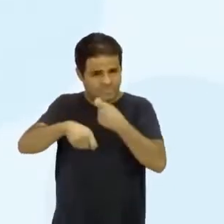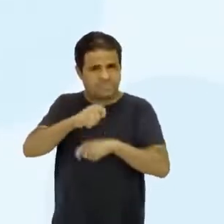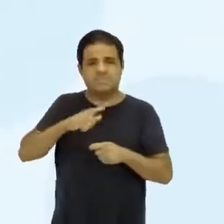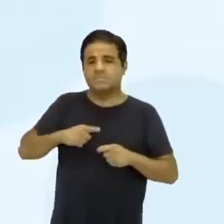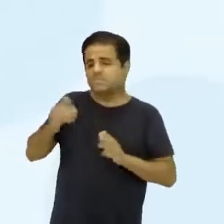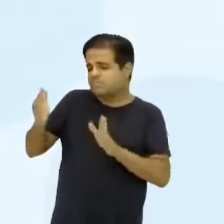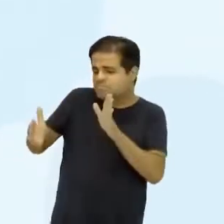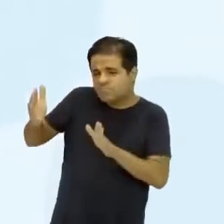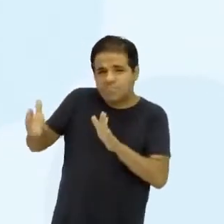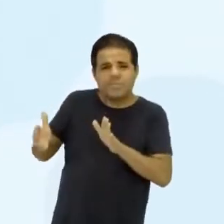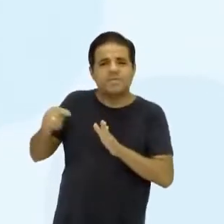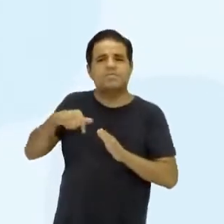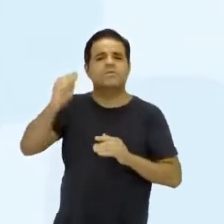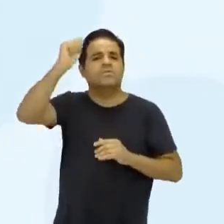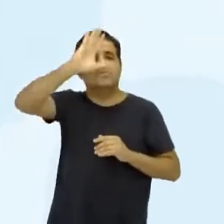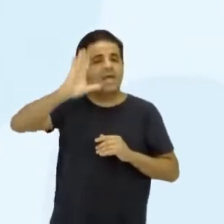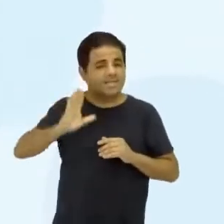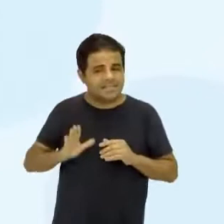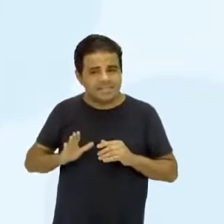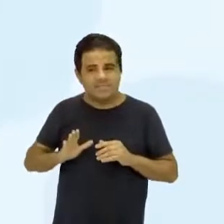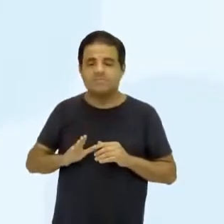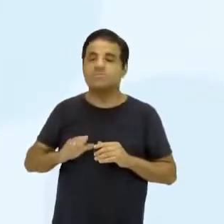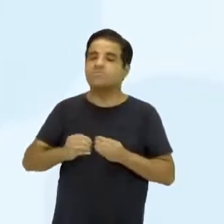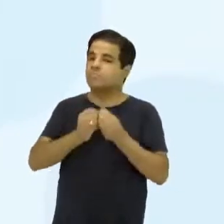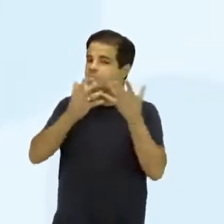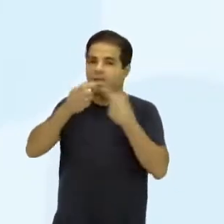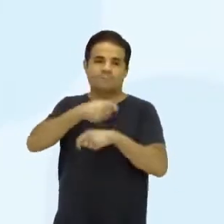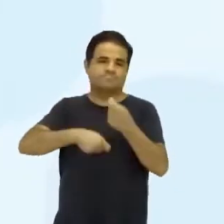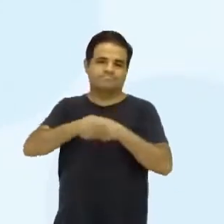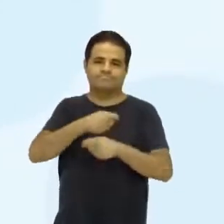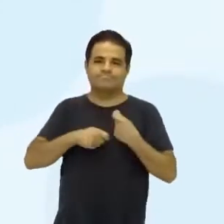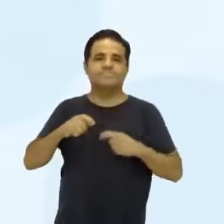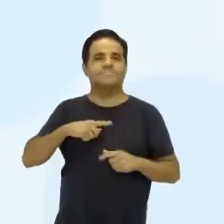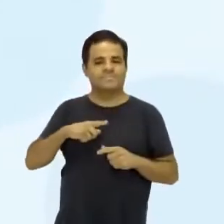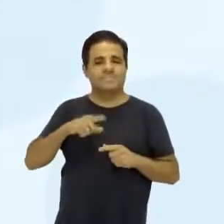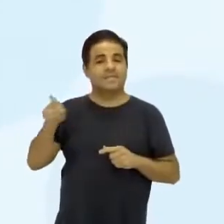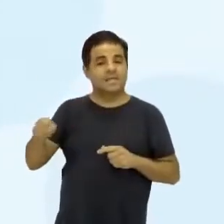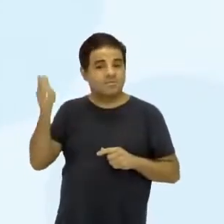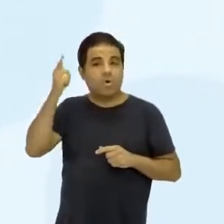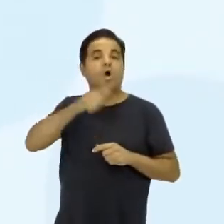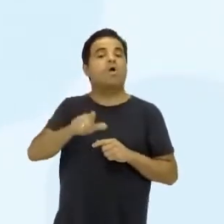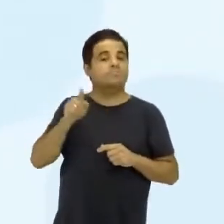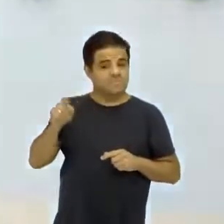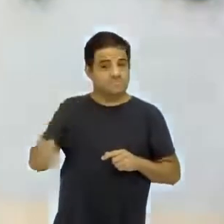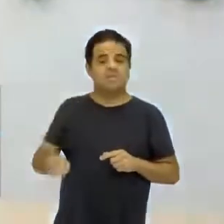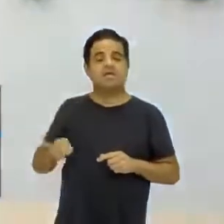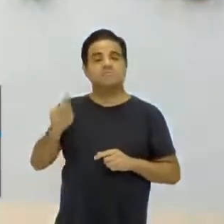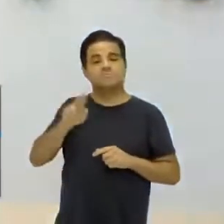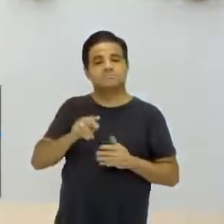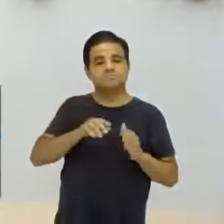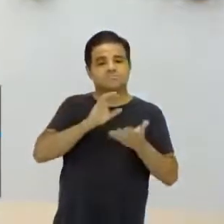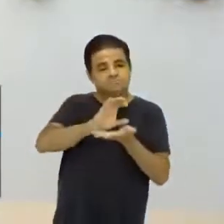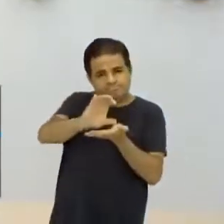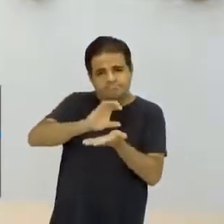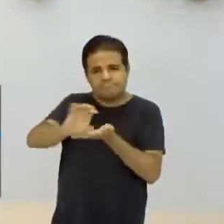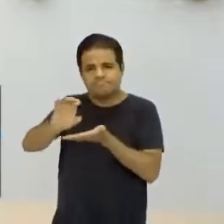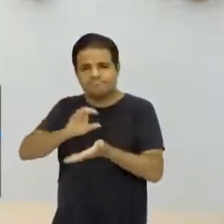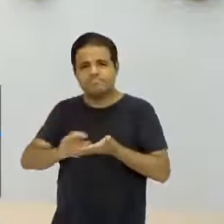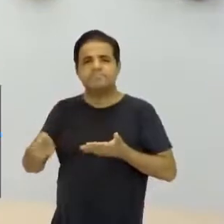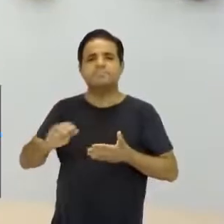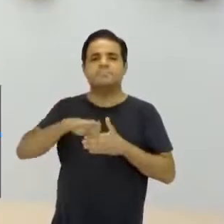gente tem nesse momento aqui no Brasil o milagre econômico. Então, assim, ele consegue, através de